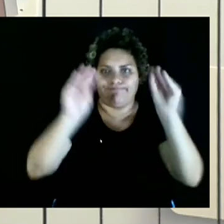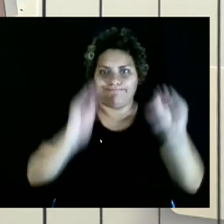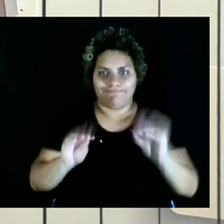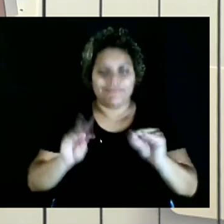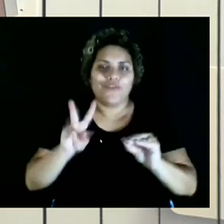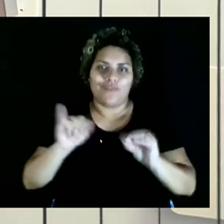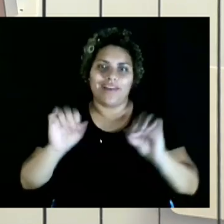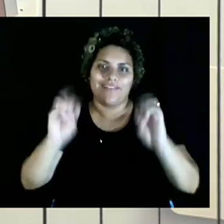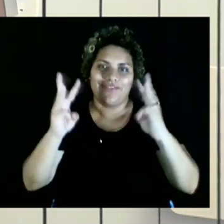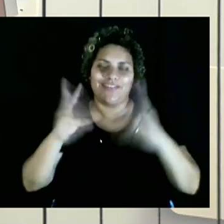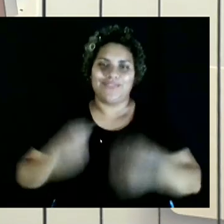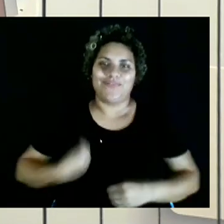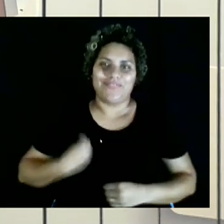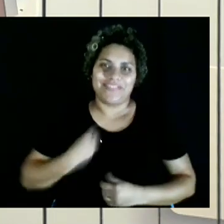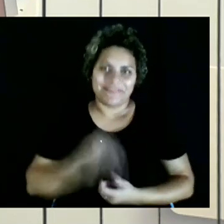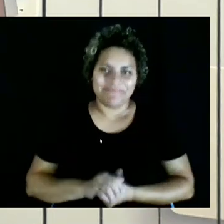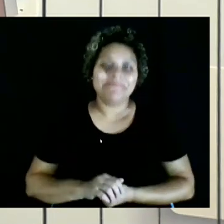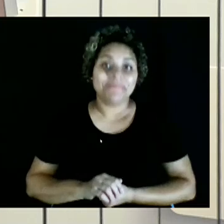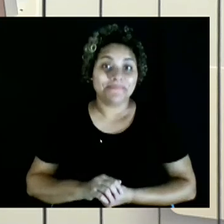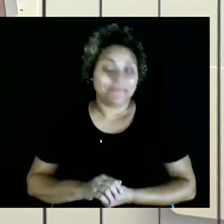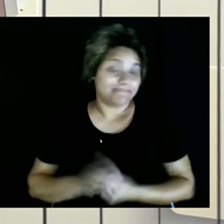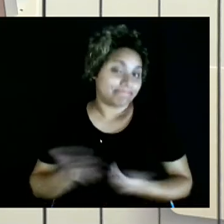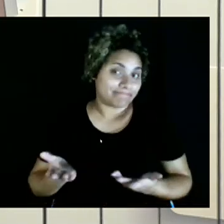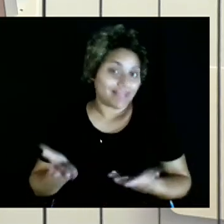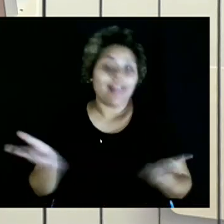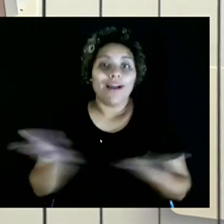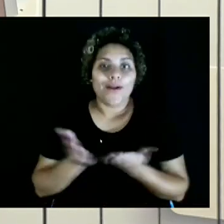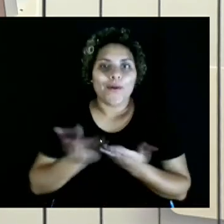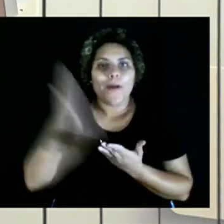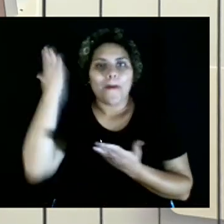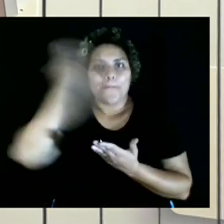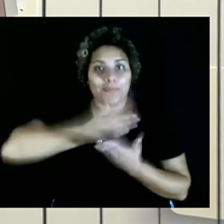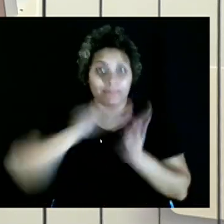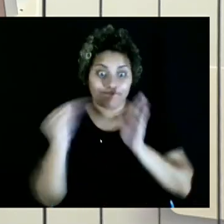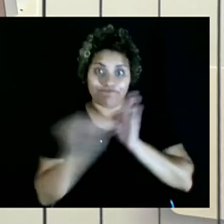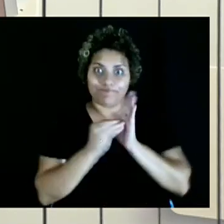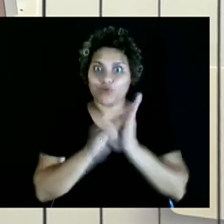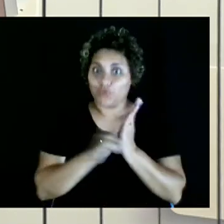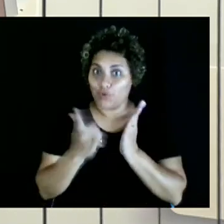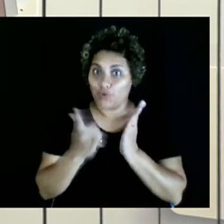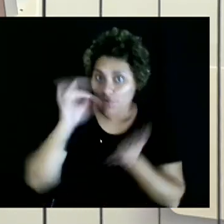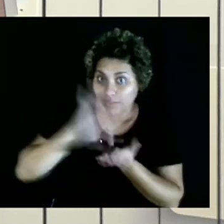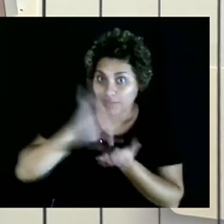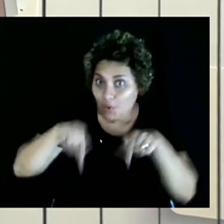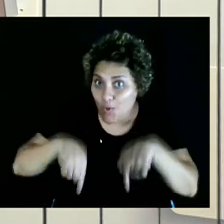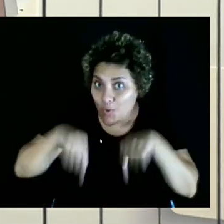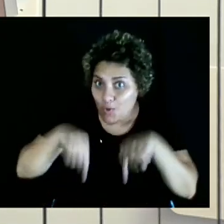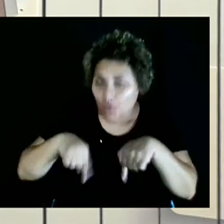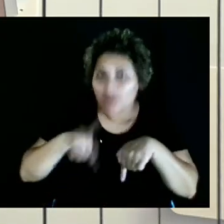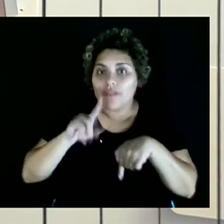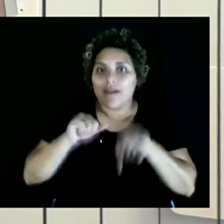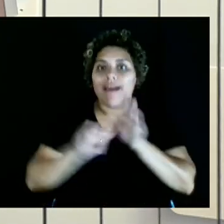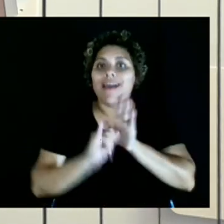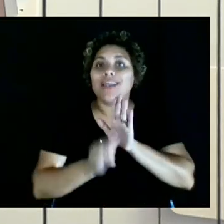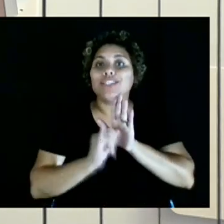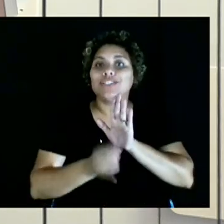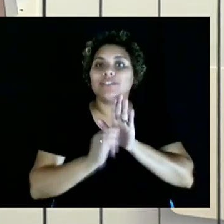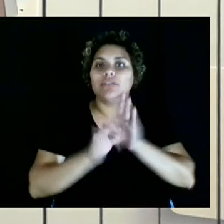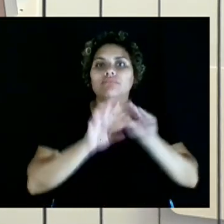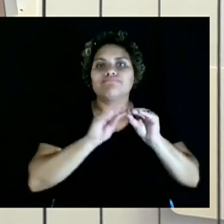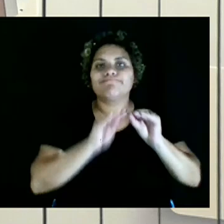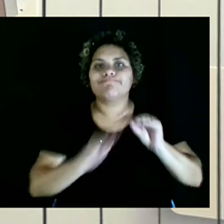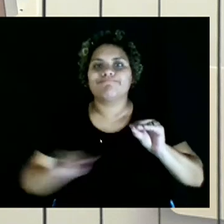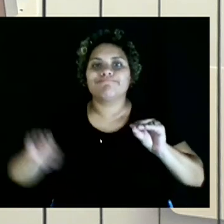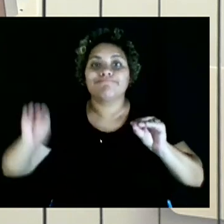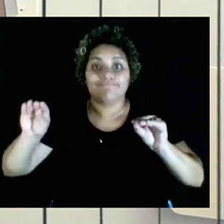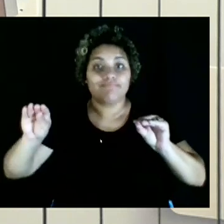E olha só, foi publicado no Diário Oficial do município de hoje o edital para prorrogação do prazo